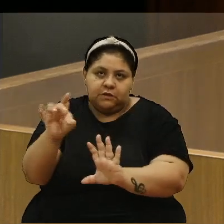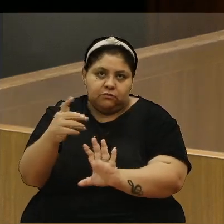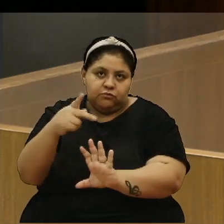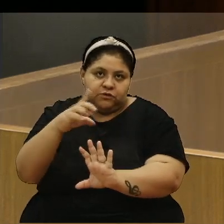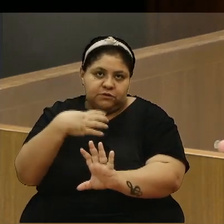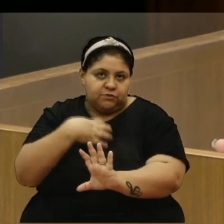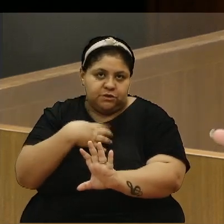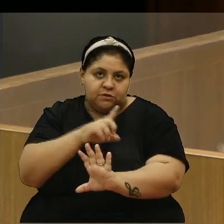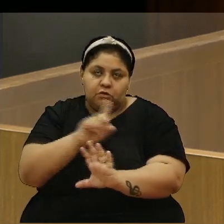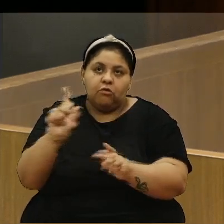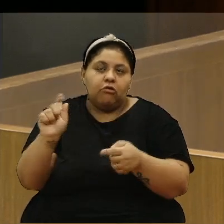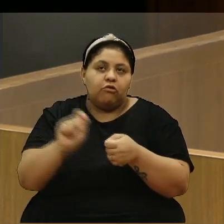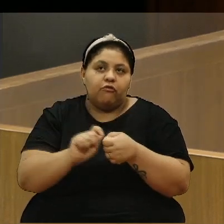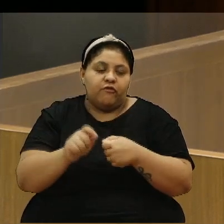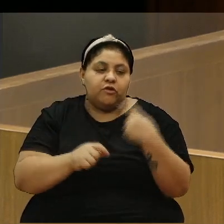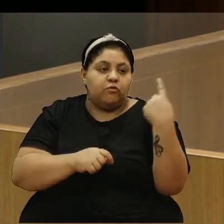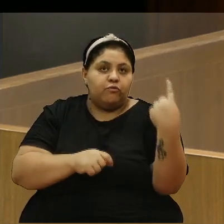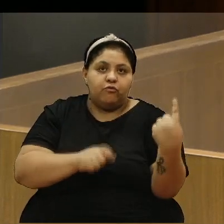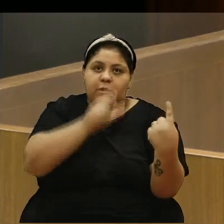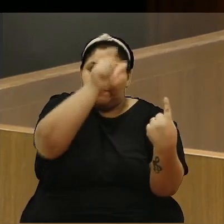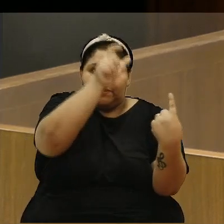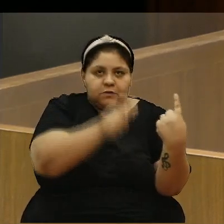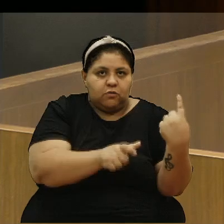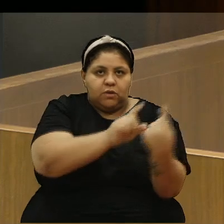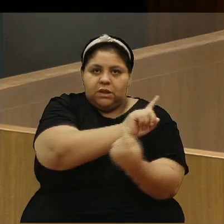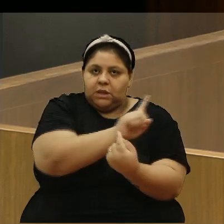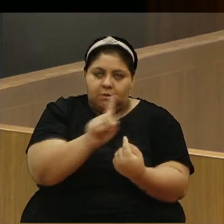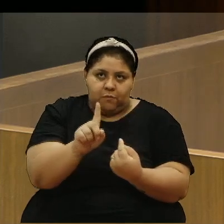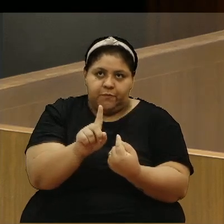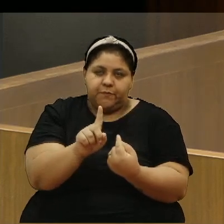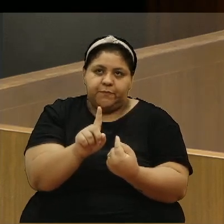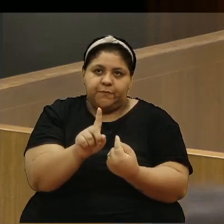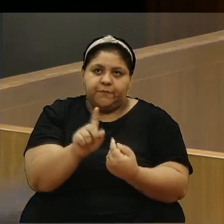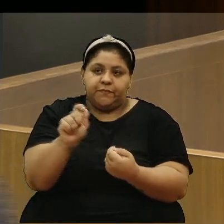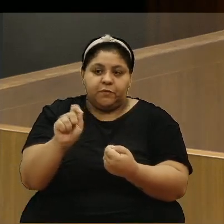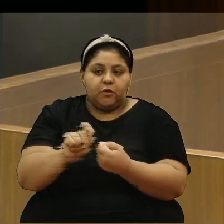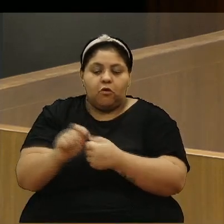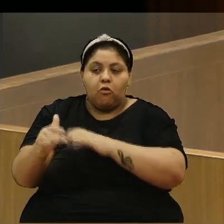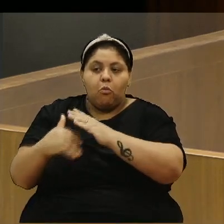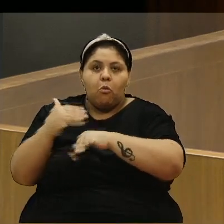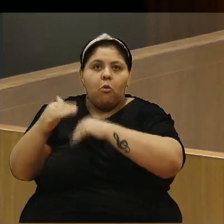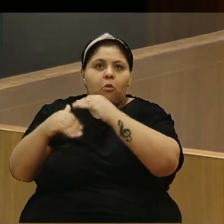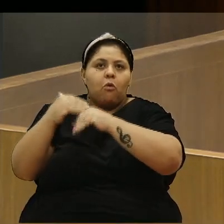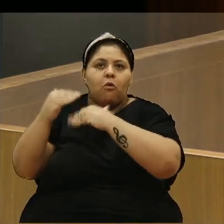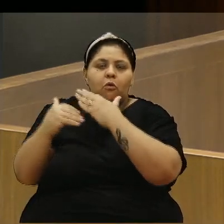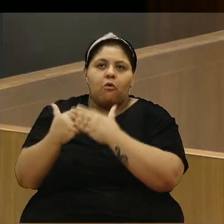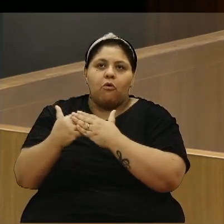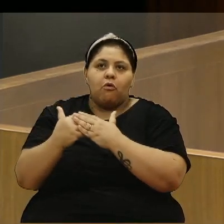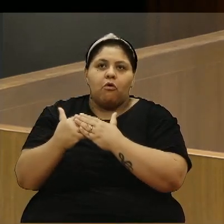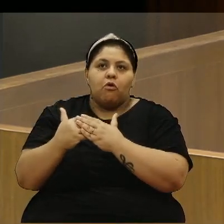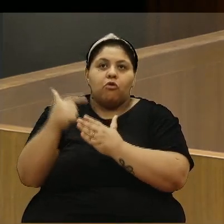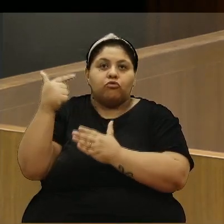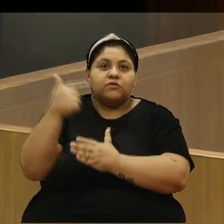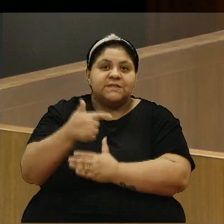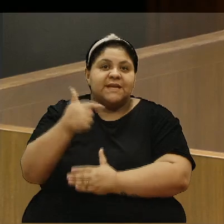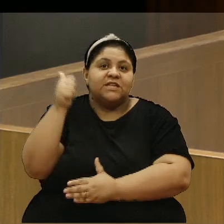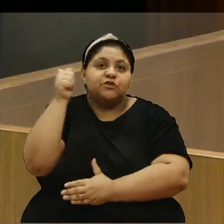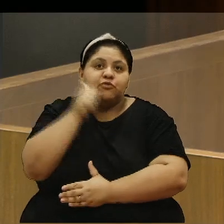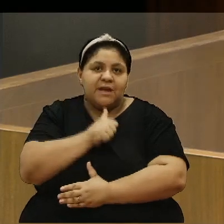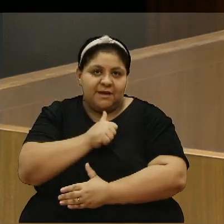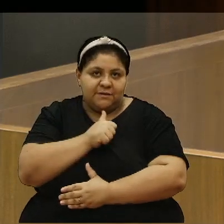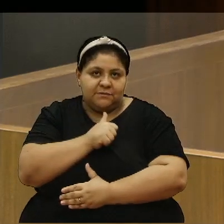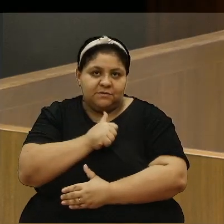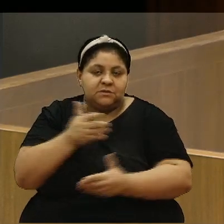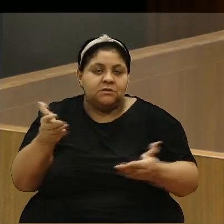feita por uma pessoa e foi construído, digamos assim, a 7 mãos. E nós